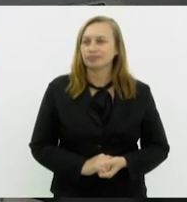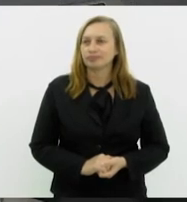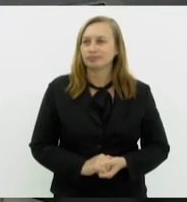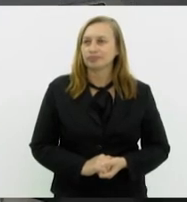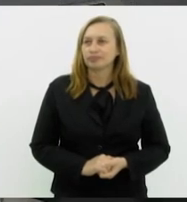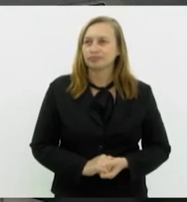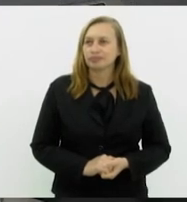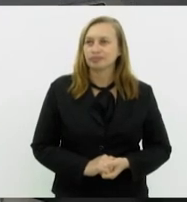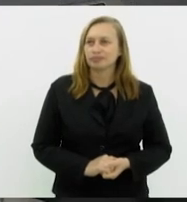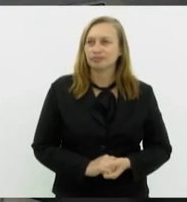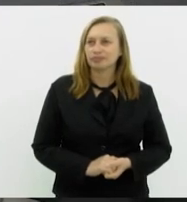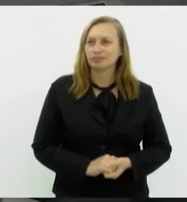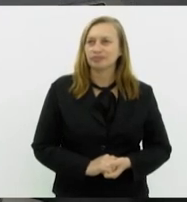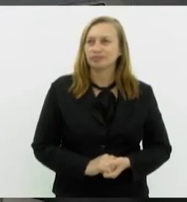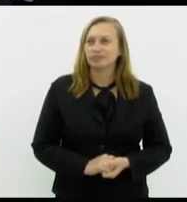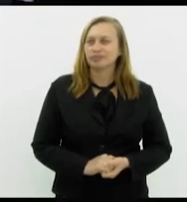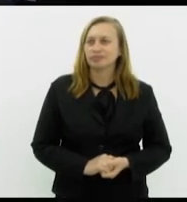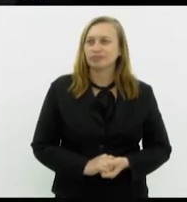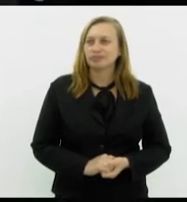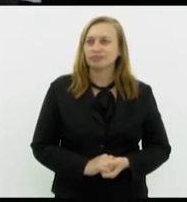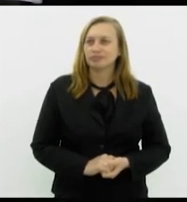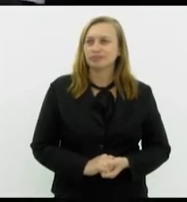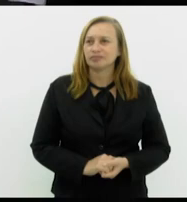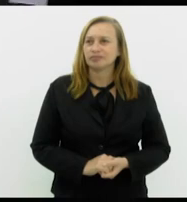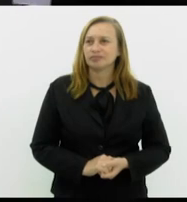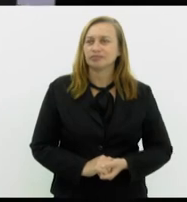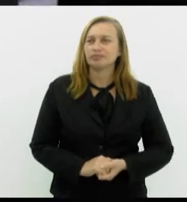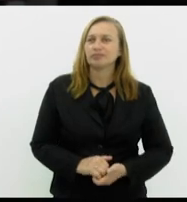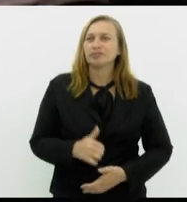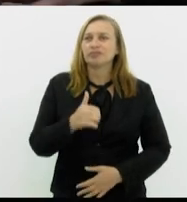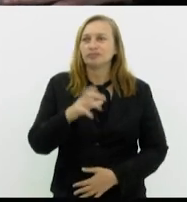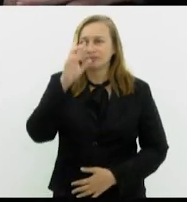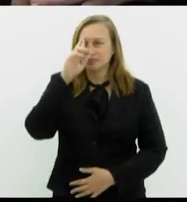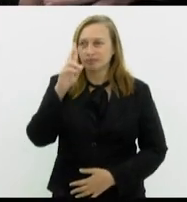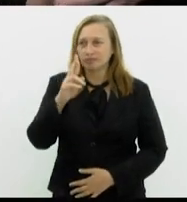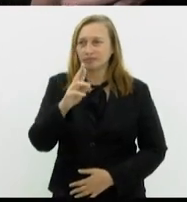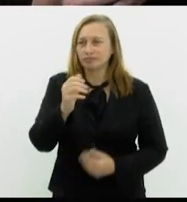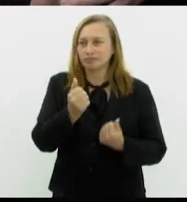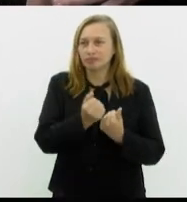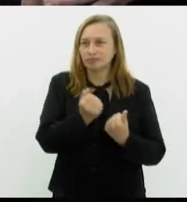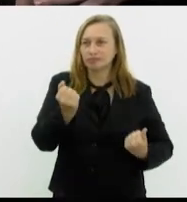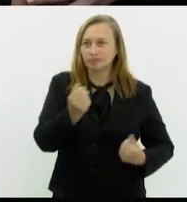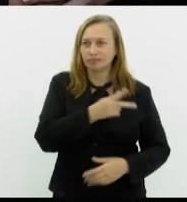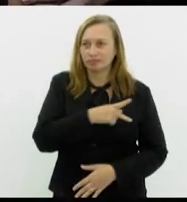Madam President. Senhora vice-presidente.